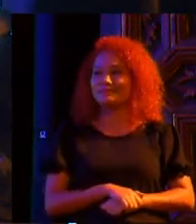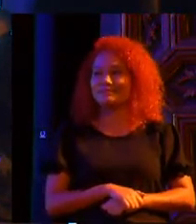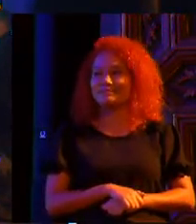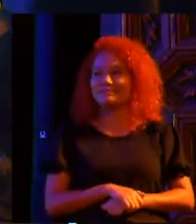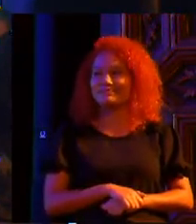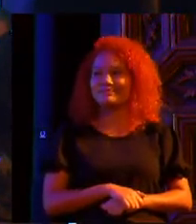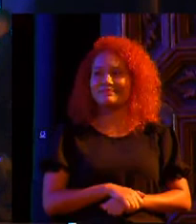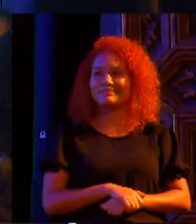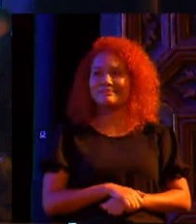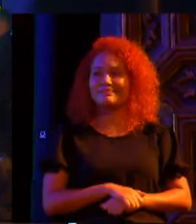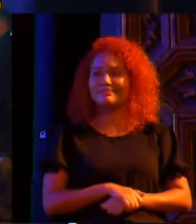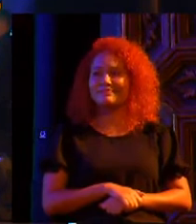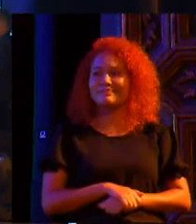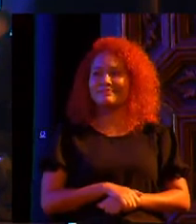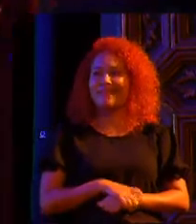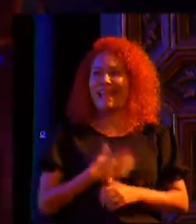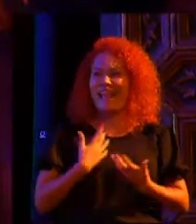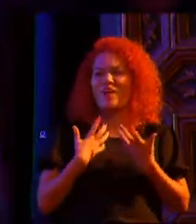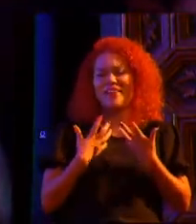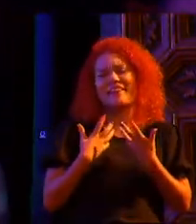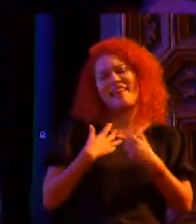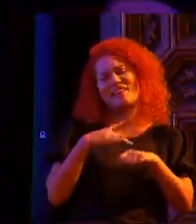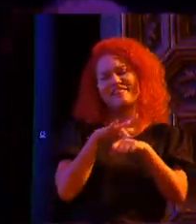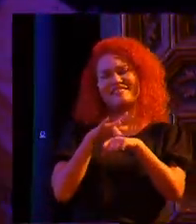Já quer dançar esse brega?